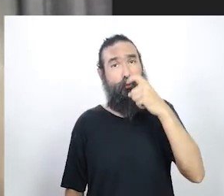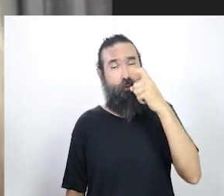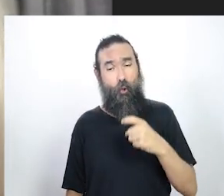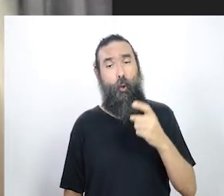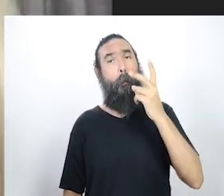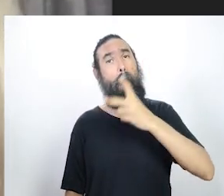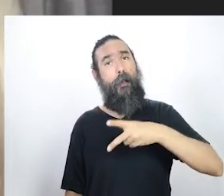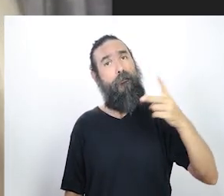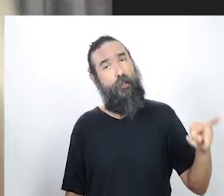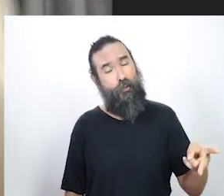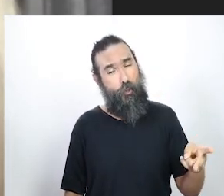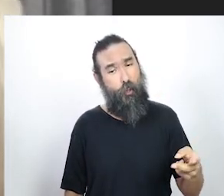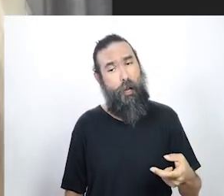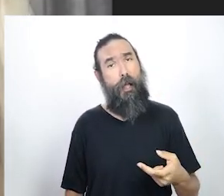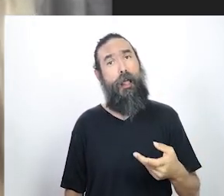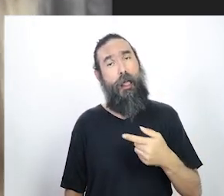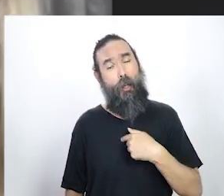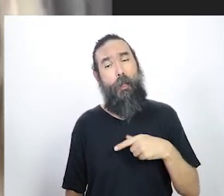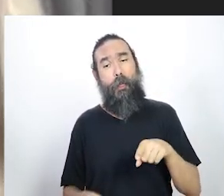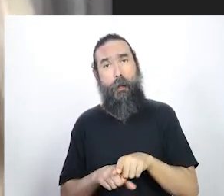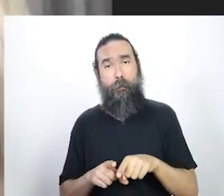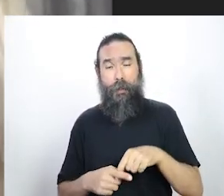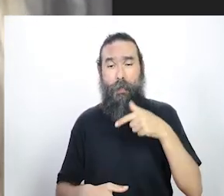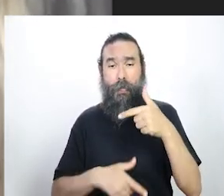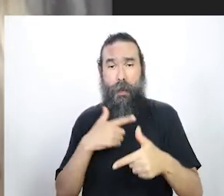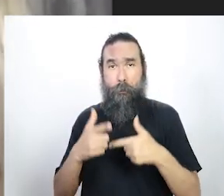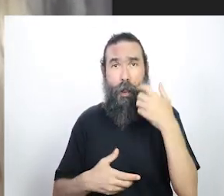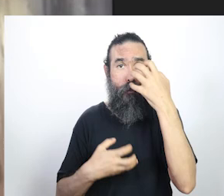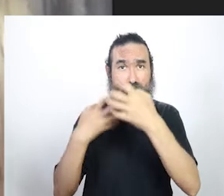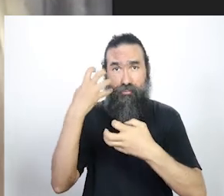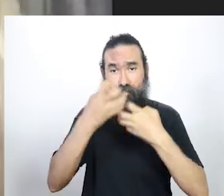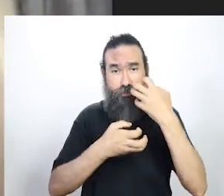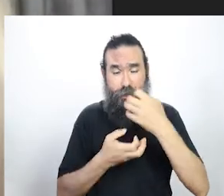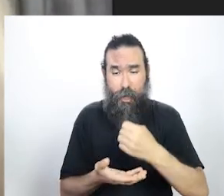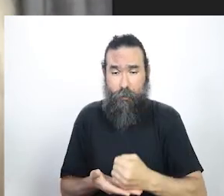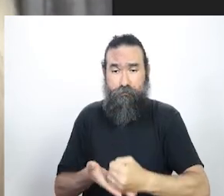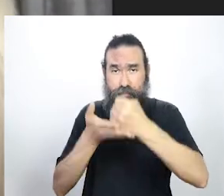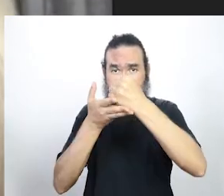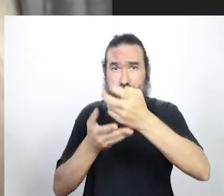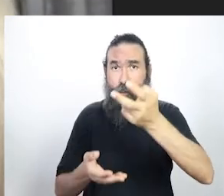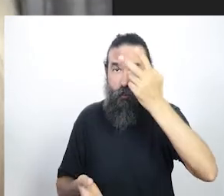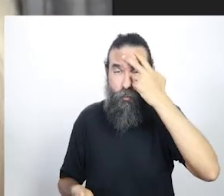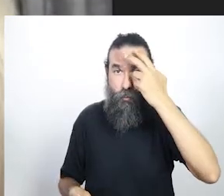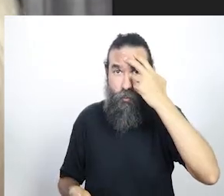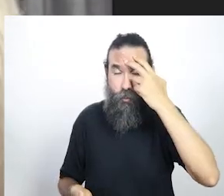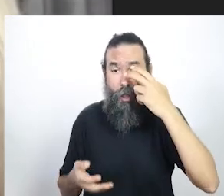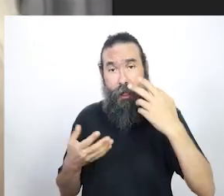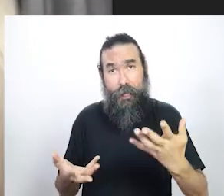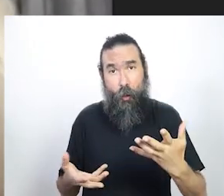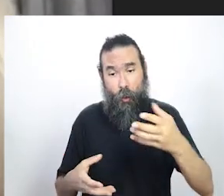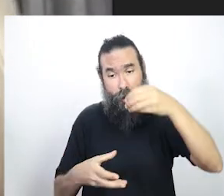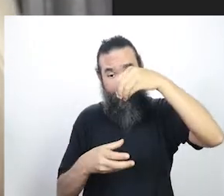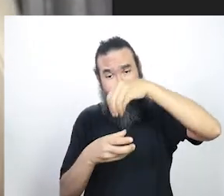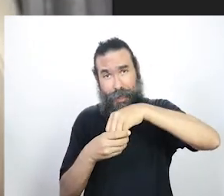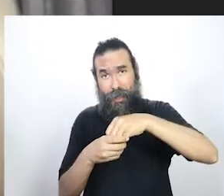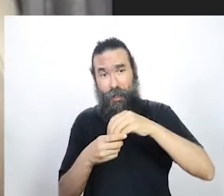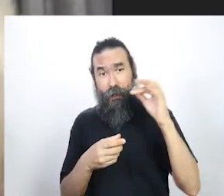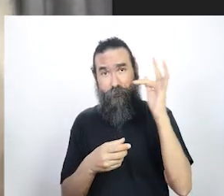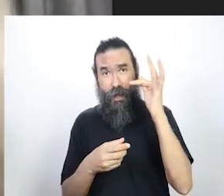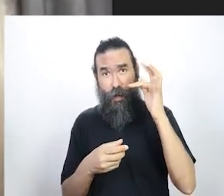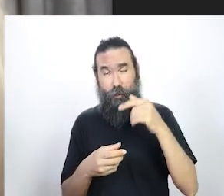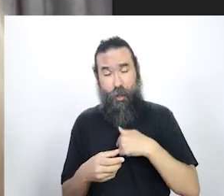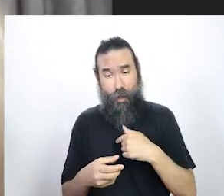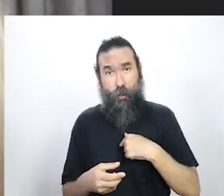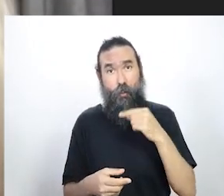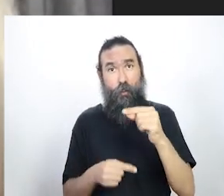de uma educadora, de uma musicista que sempre trabalhou pela cultura. E, então, dentro da instituição,